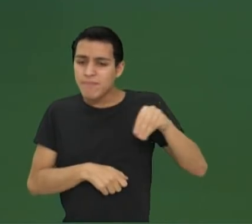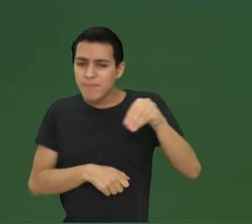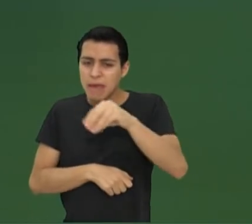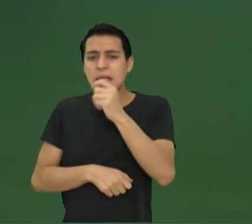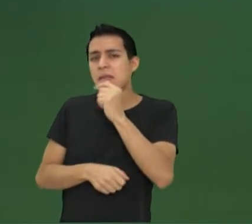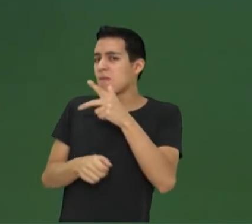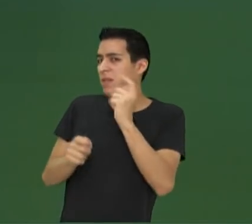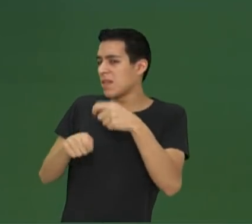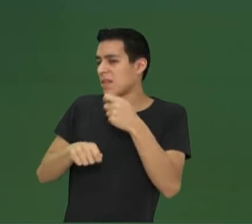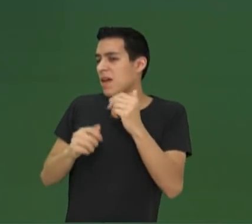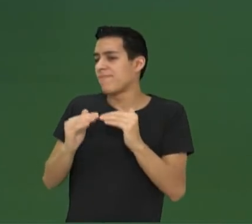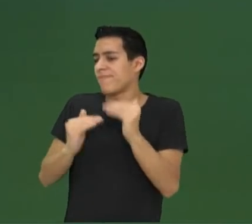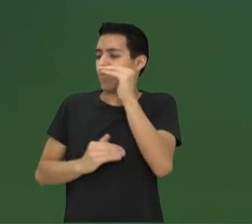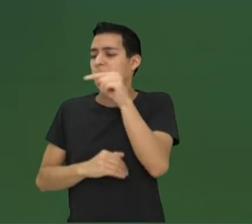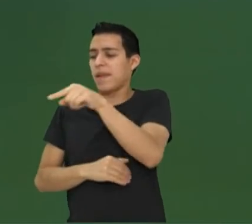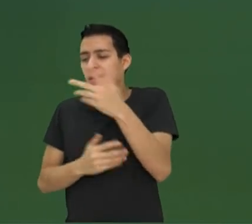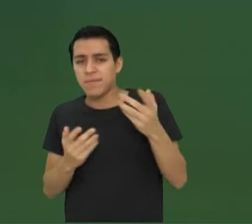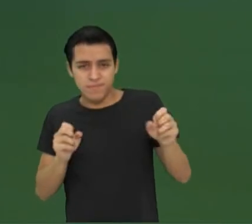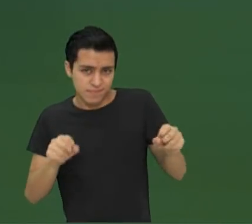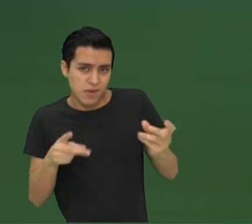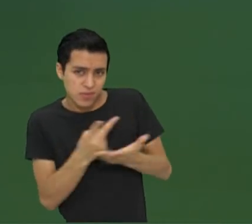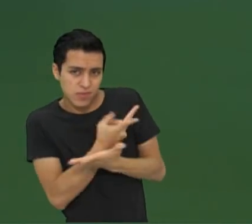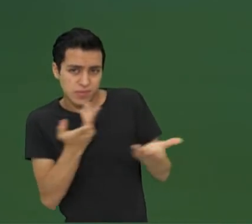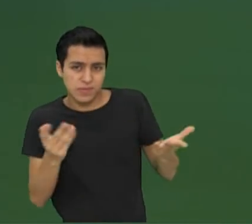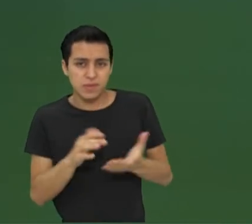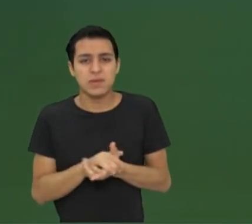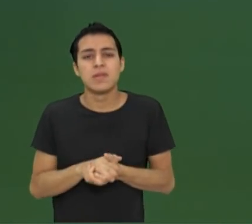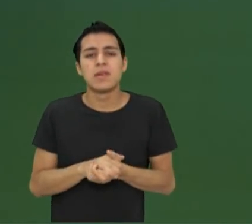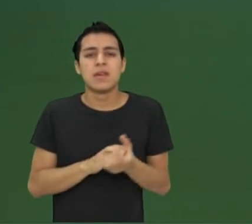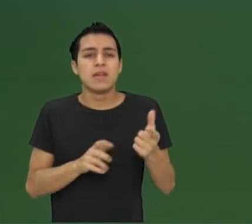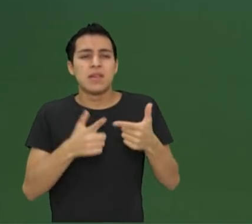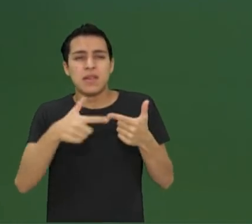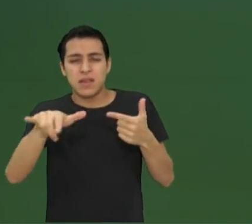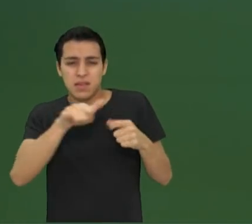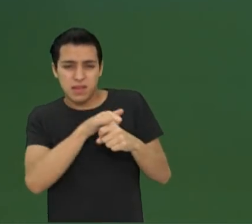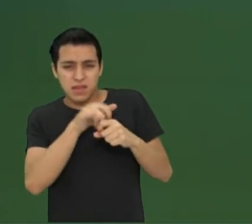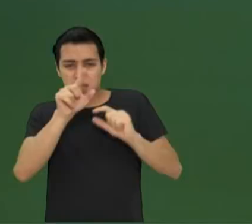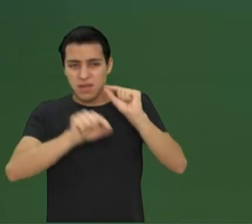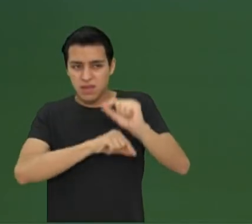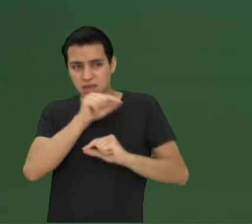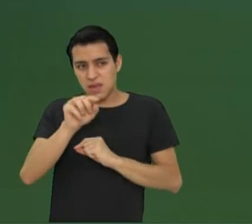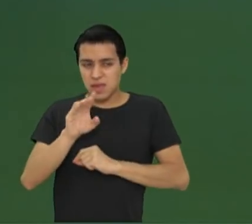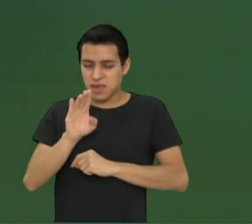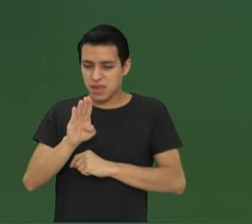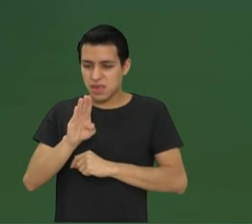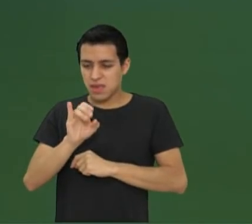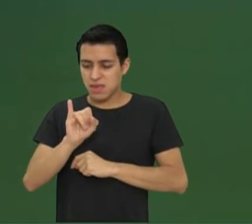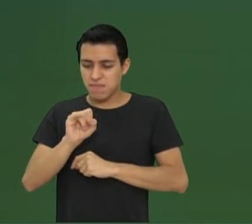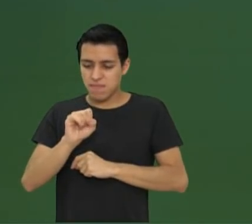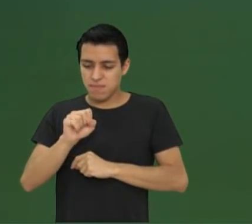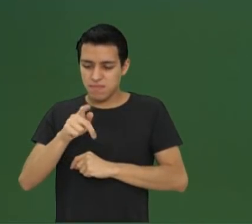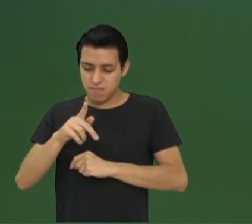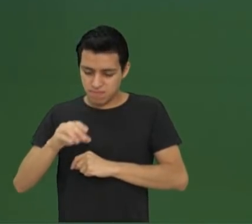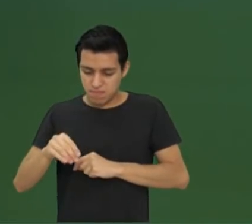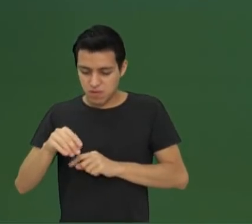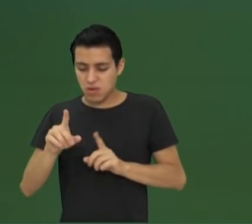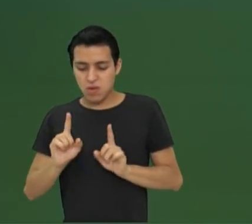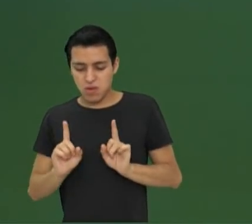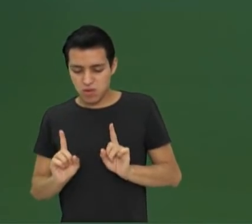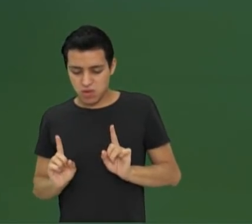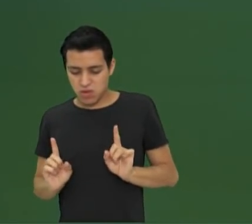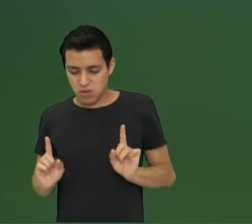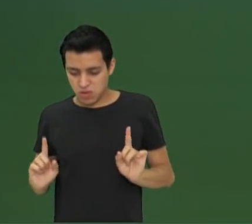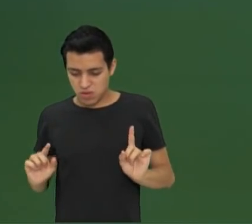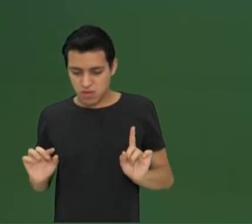sobressaindo sobre ele. Então, pode acontecer. E a outra jogada é o bispo na frente do rei também, né? O bispo anda